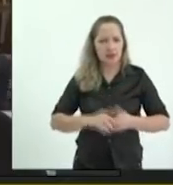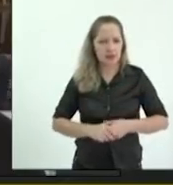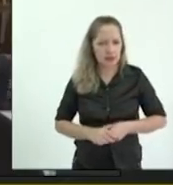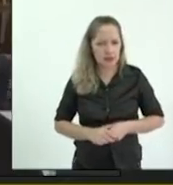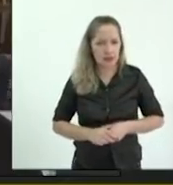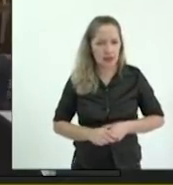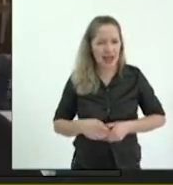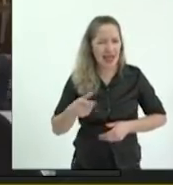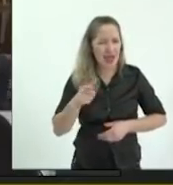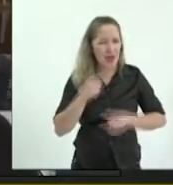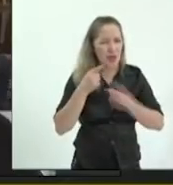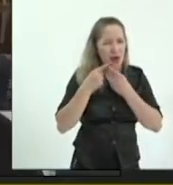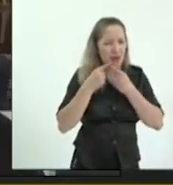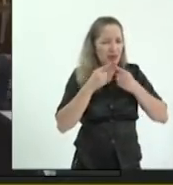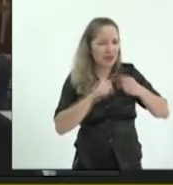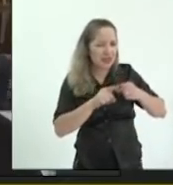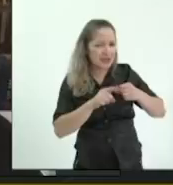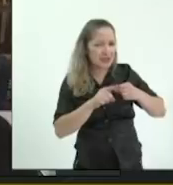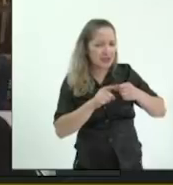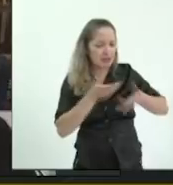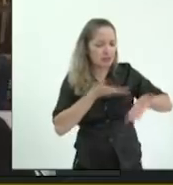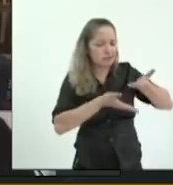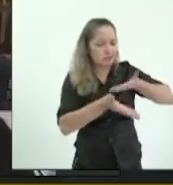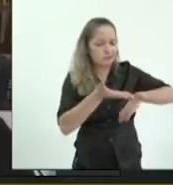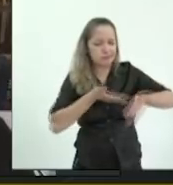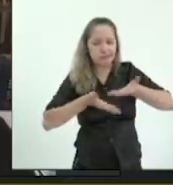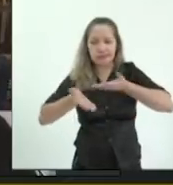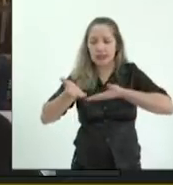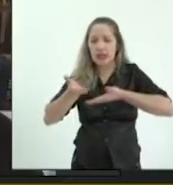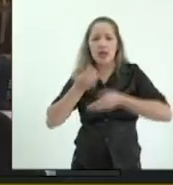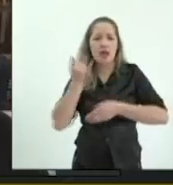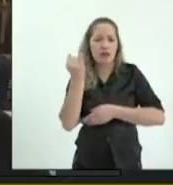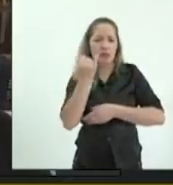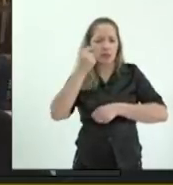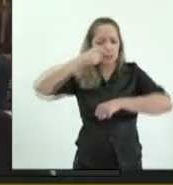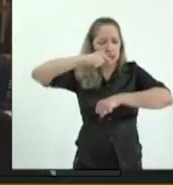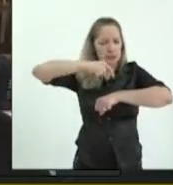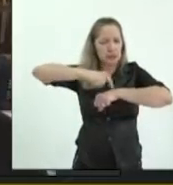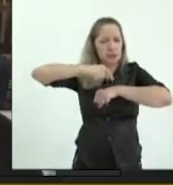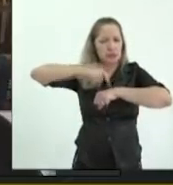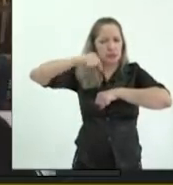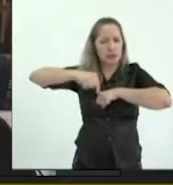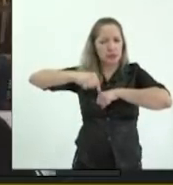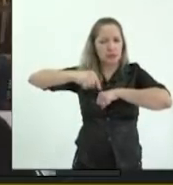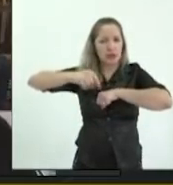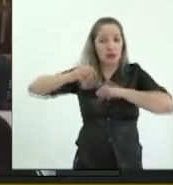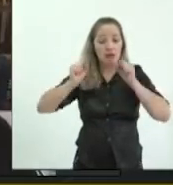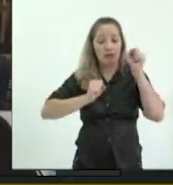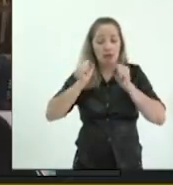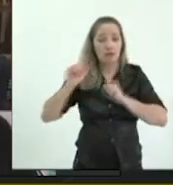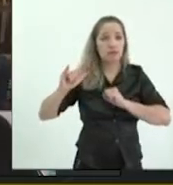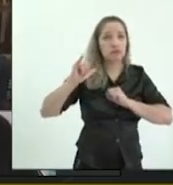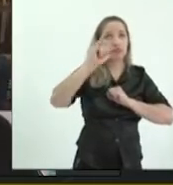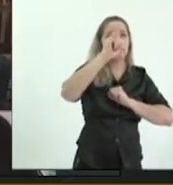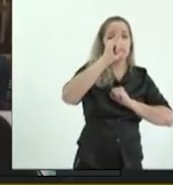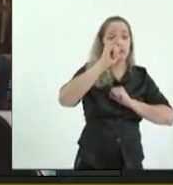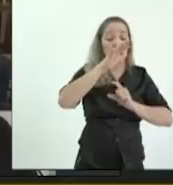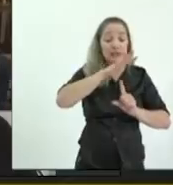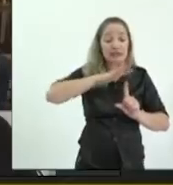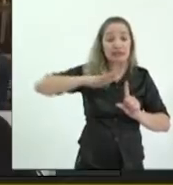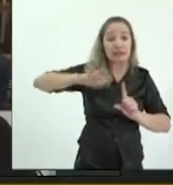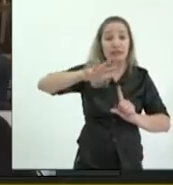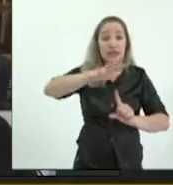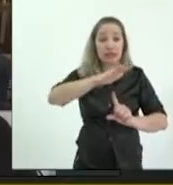outra crítica que se faz, de que esse compartilhamento assim, seja importante nesse momento para que as companhias aéreas, numa situação muito complexa,